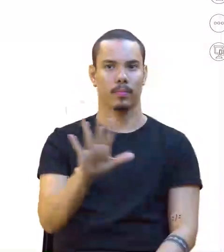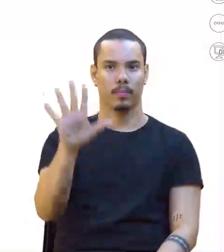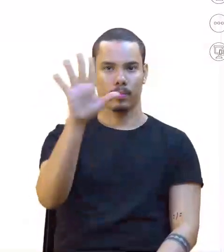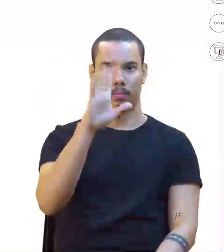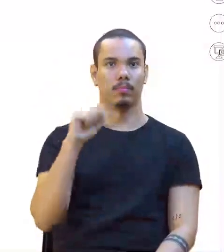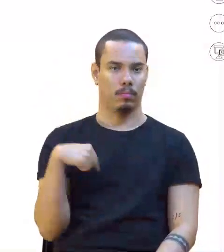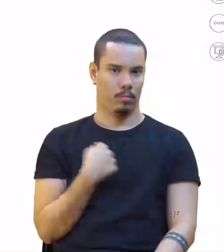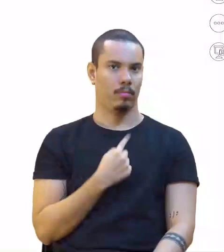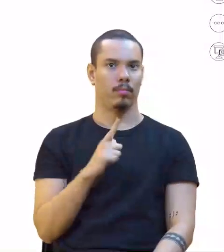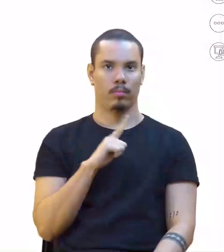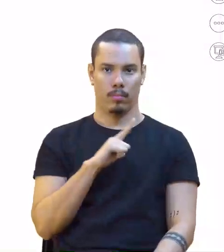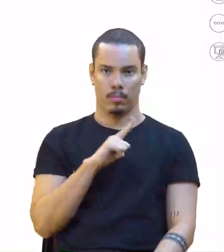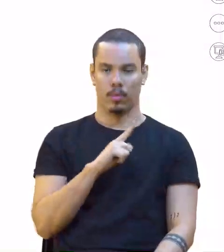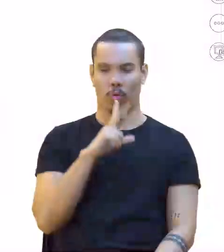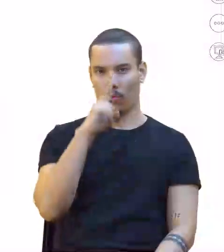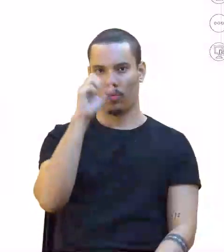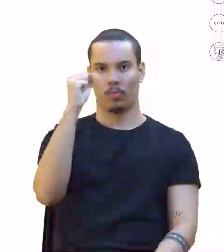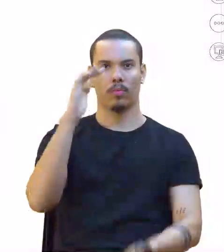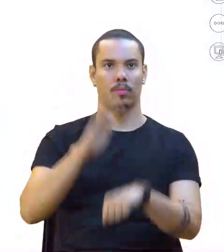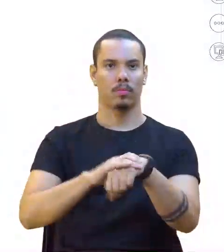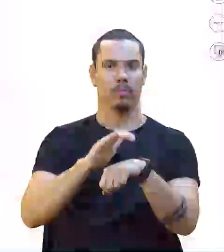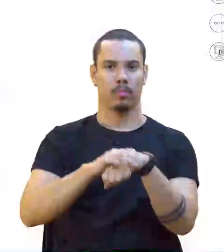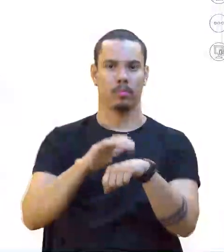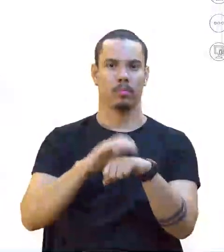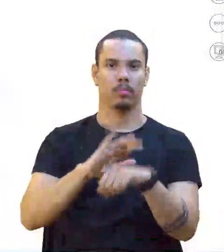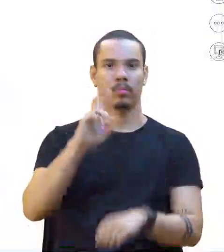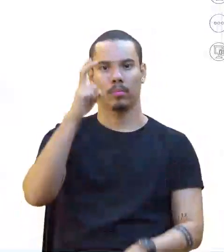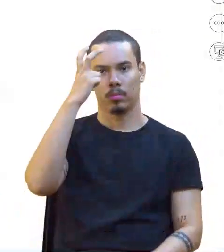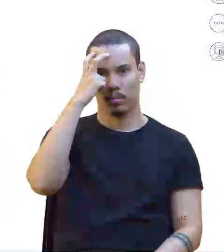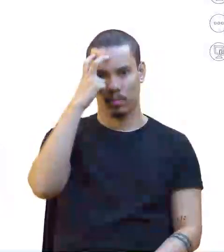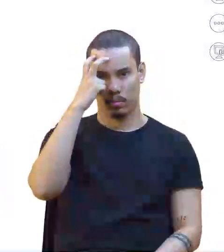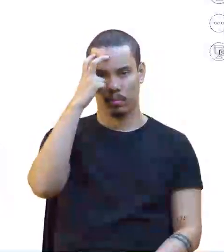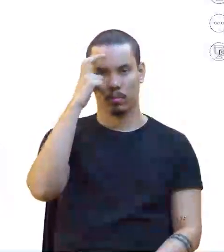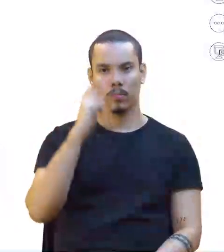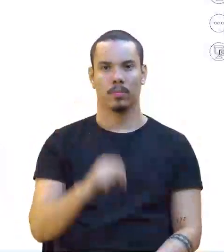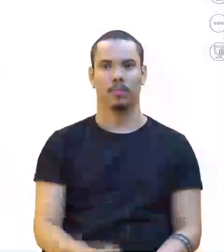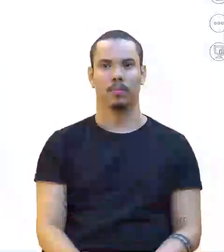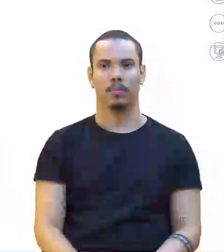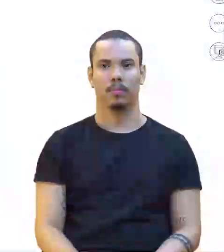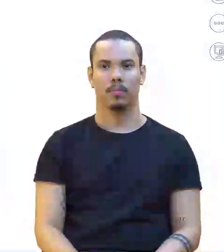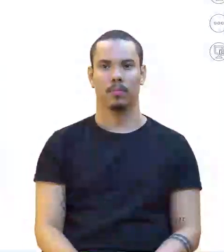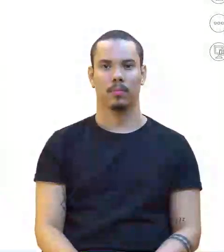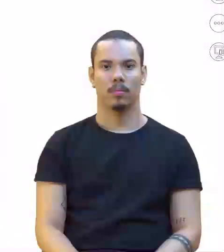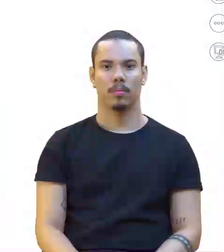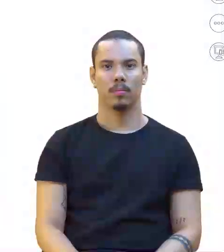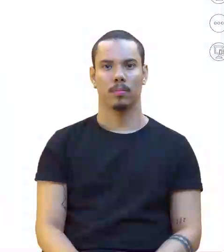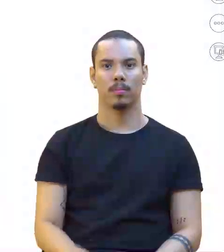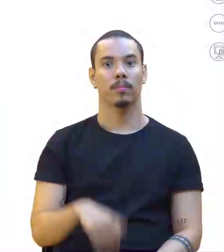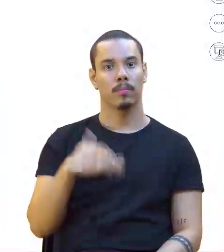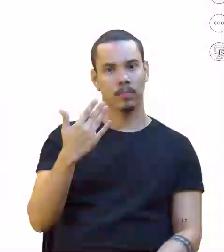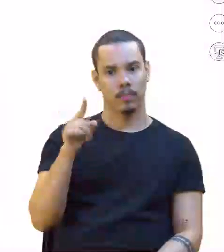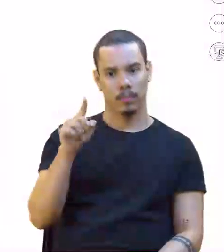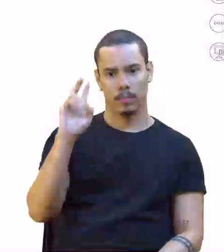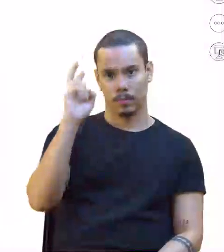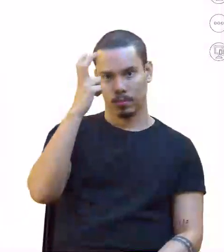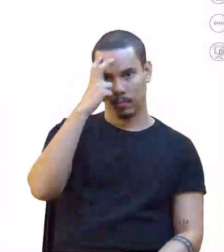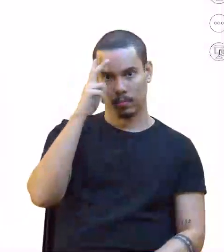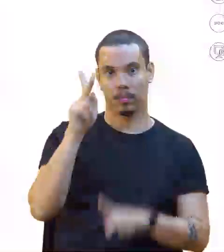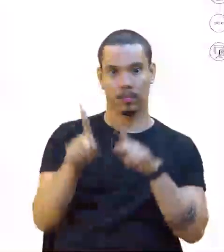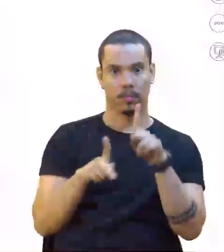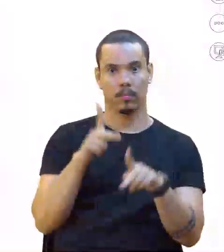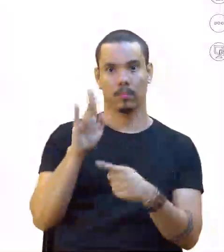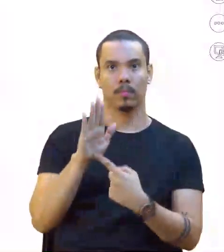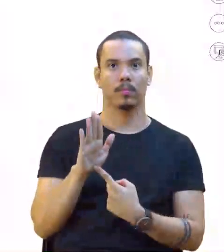temos muito fortemente a cultura popular, né? Então a cultura popular ela encontra expressão